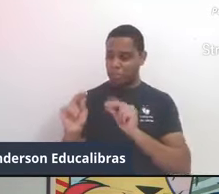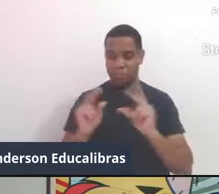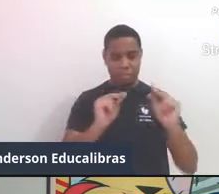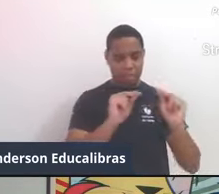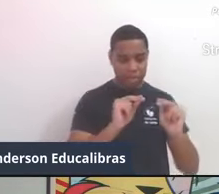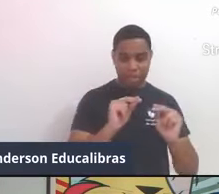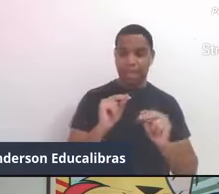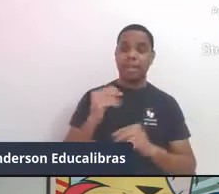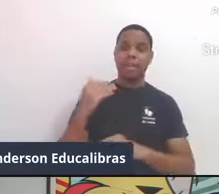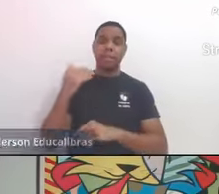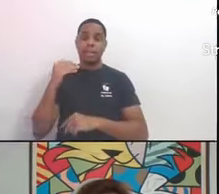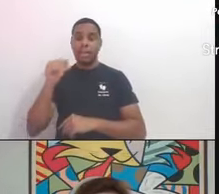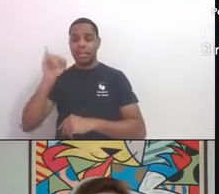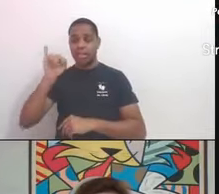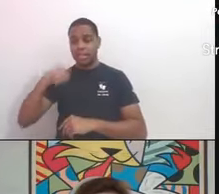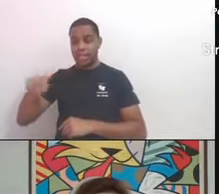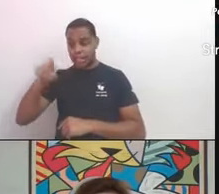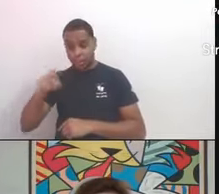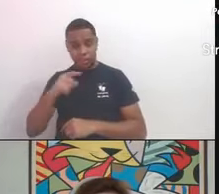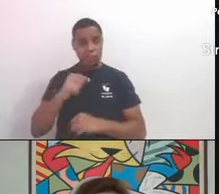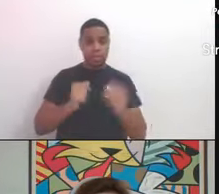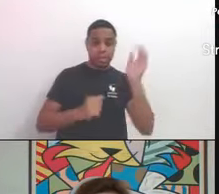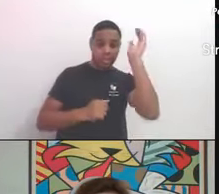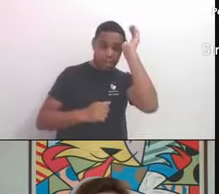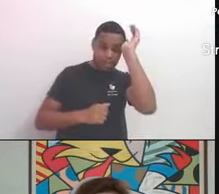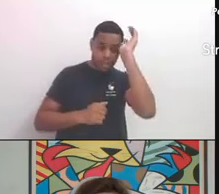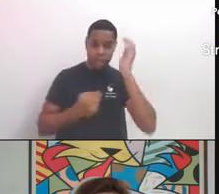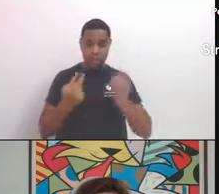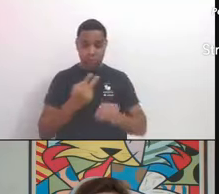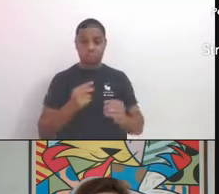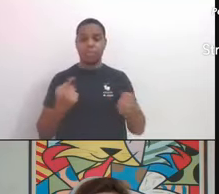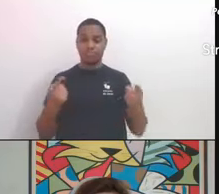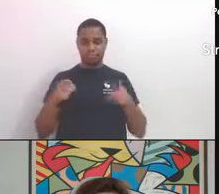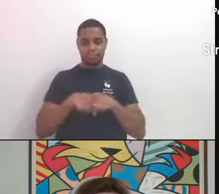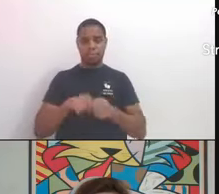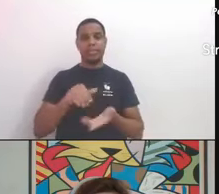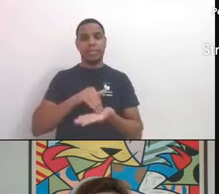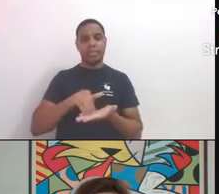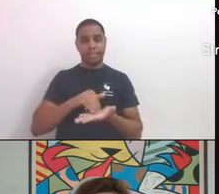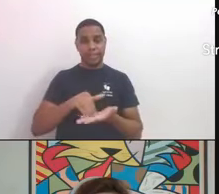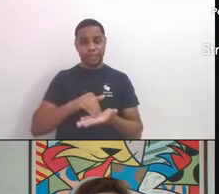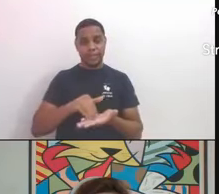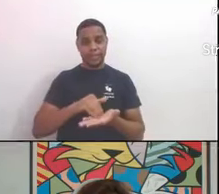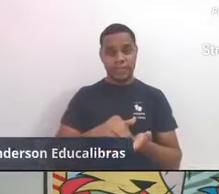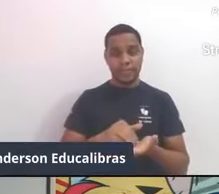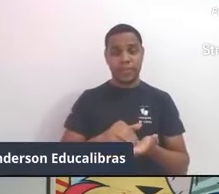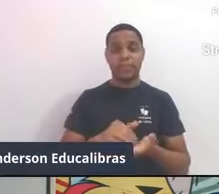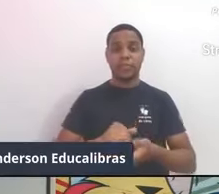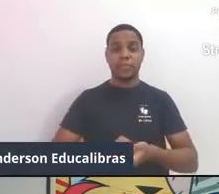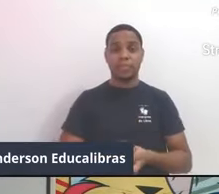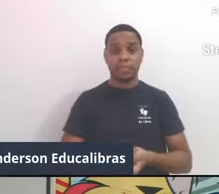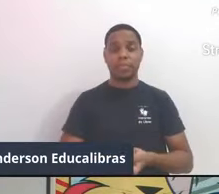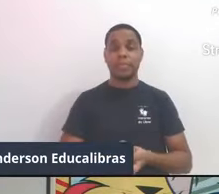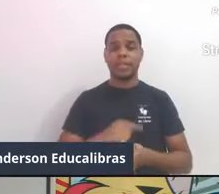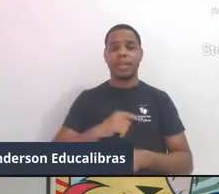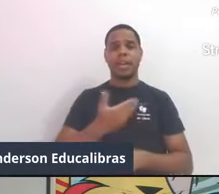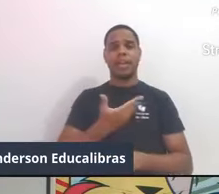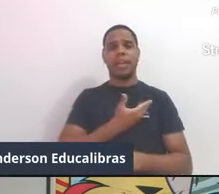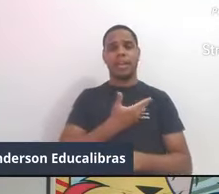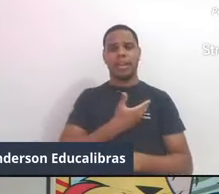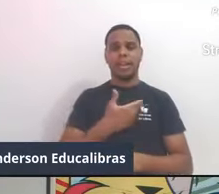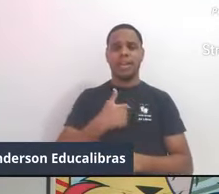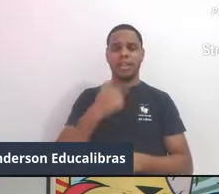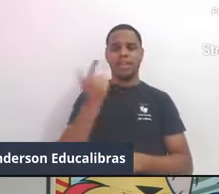instituições para o Brasil inteiro, dois grandes parceiros da Secretaria e dois grandes amigos que eu